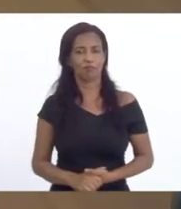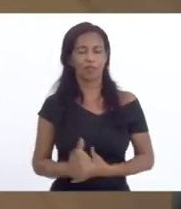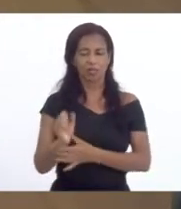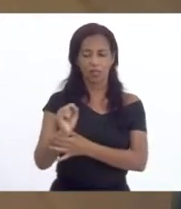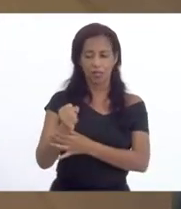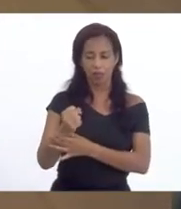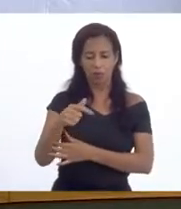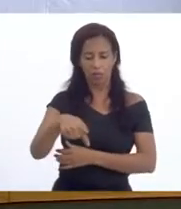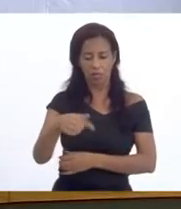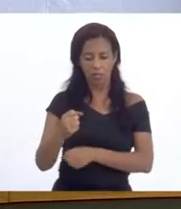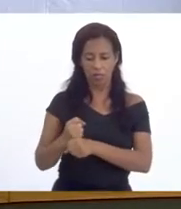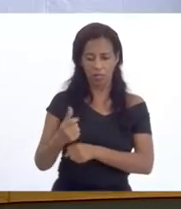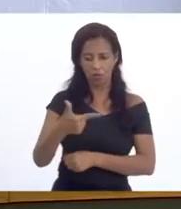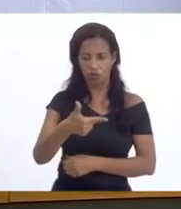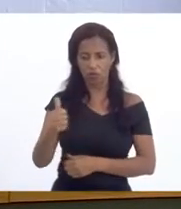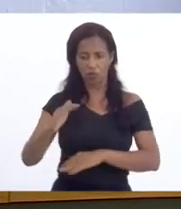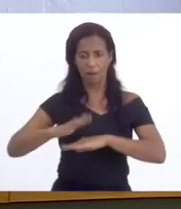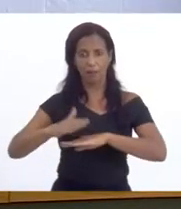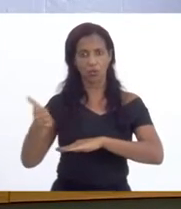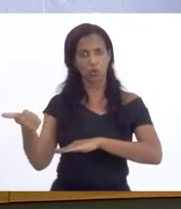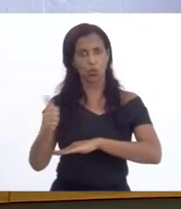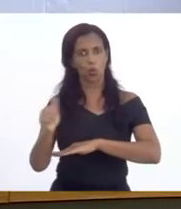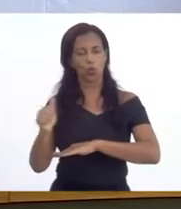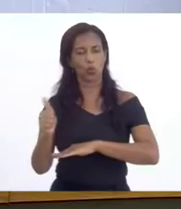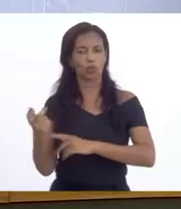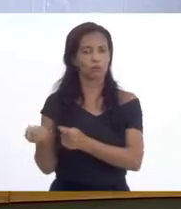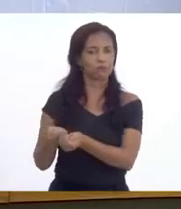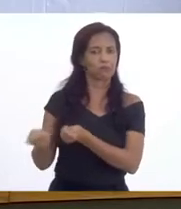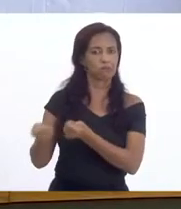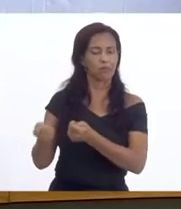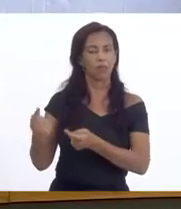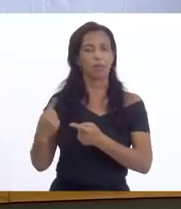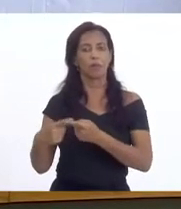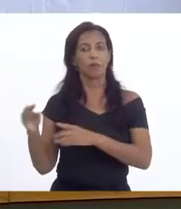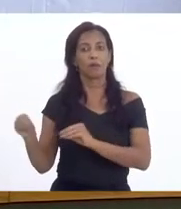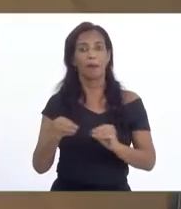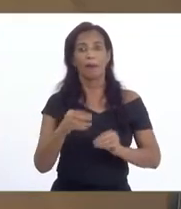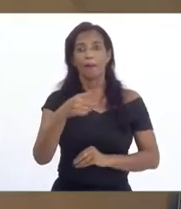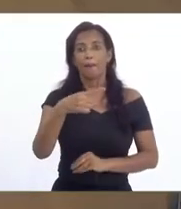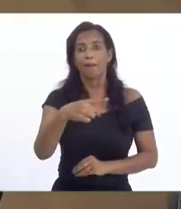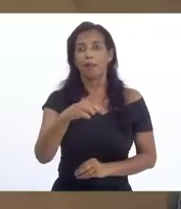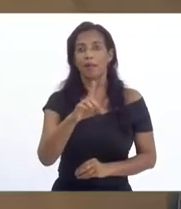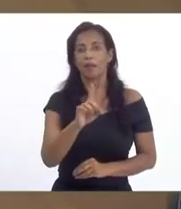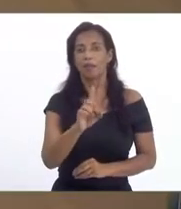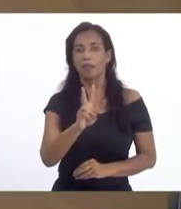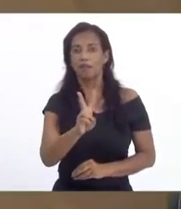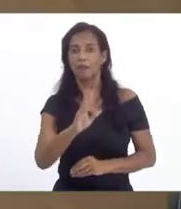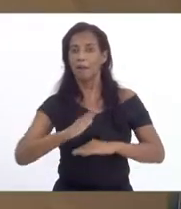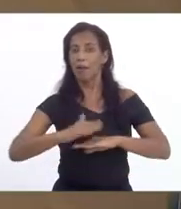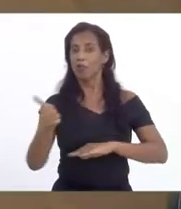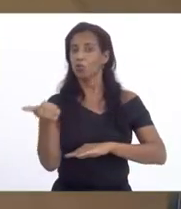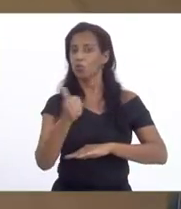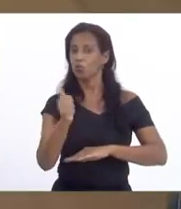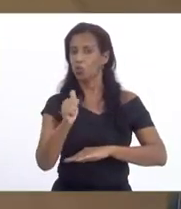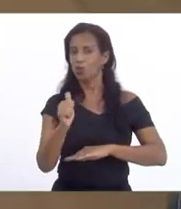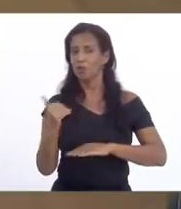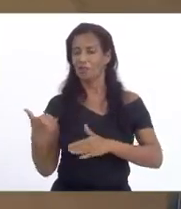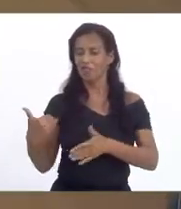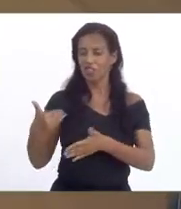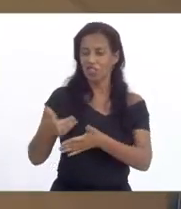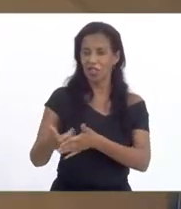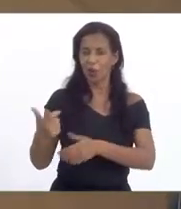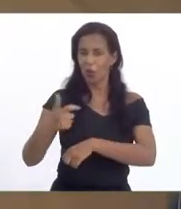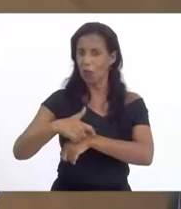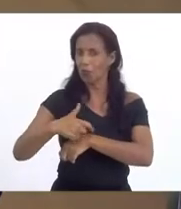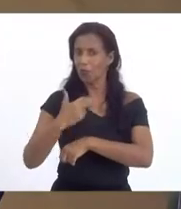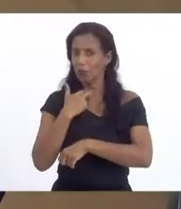Seguramente, esse ano de 21, vamos economizar mais de 11, porque nós fizemos um PDV e vamos economizar mais de 11. Mas vai chegar um momento que não dá